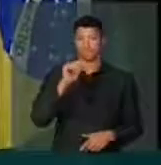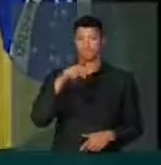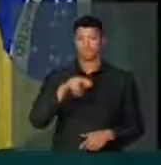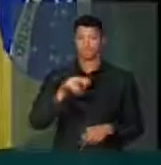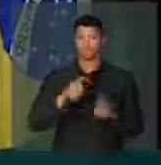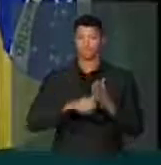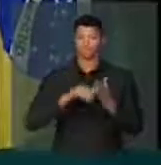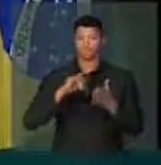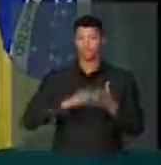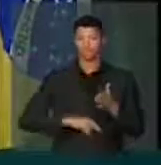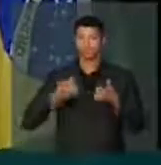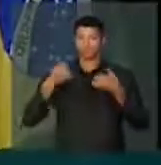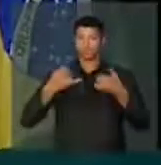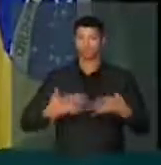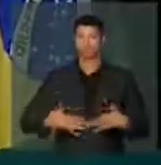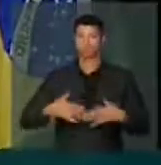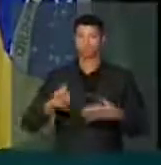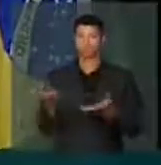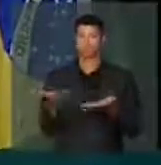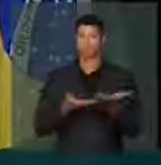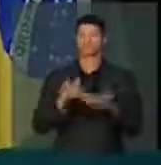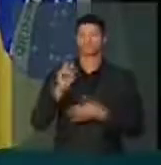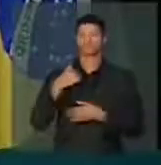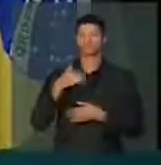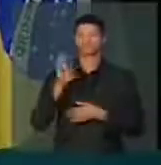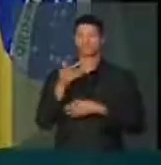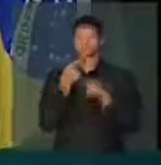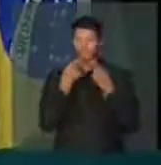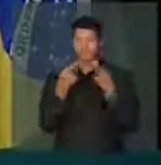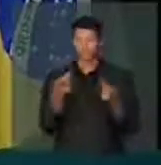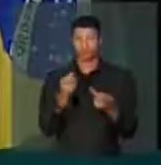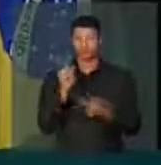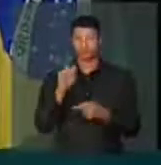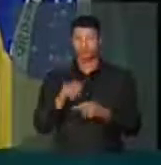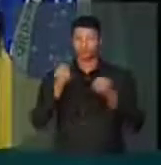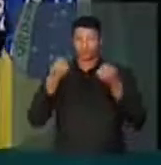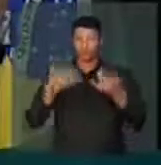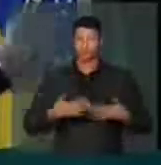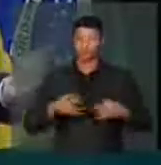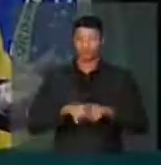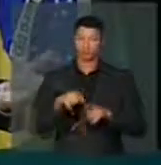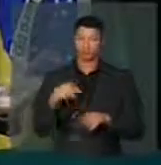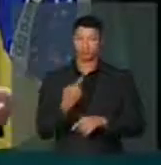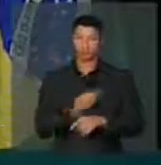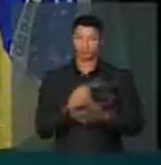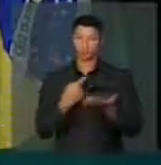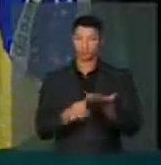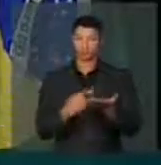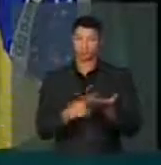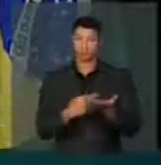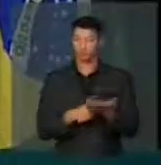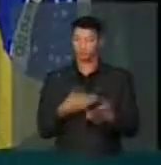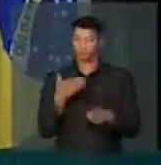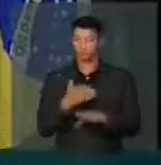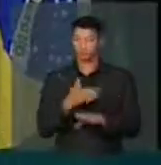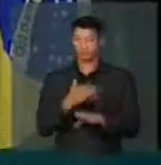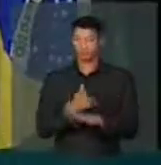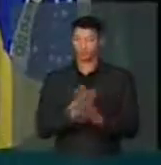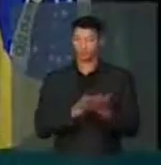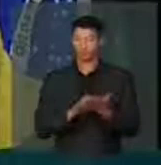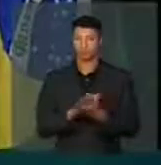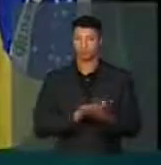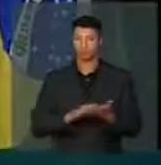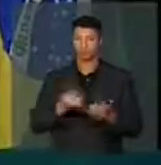um documento que relata parte do que aqui eu digo, que relata o nosso compromisso de não participar